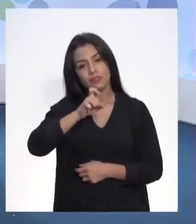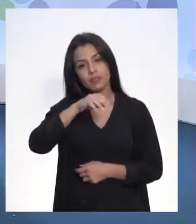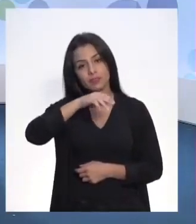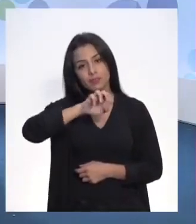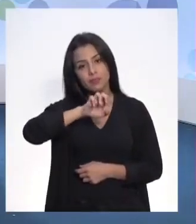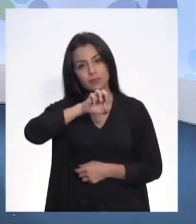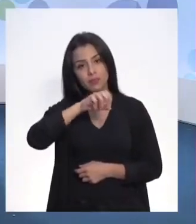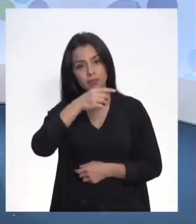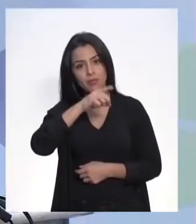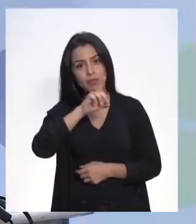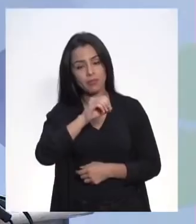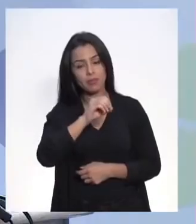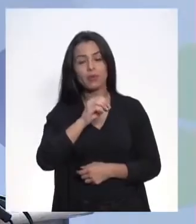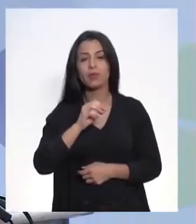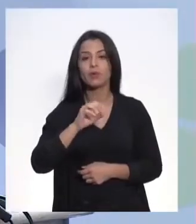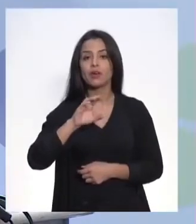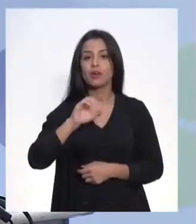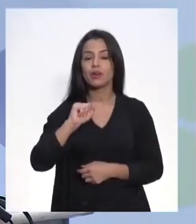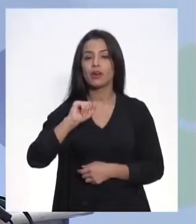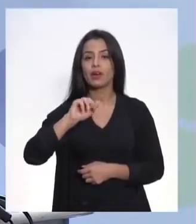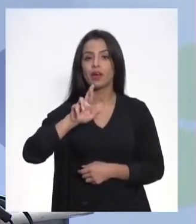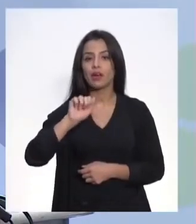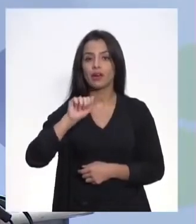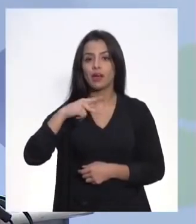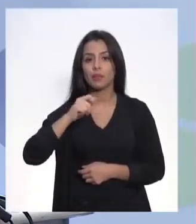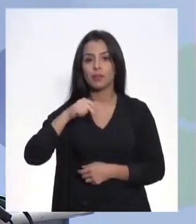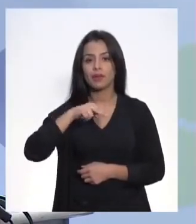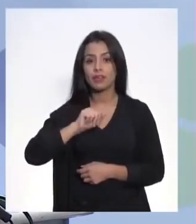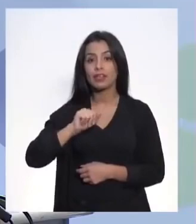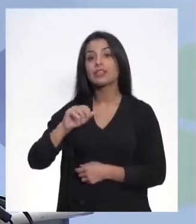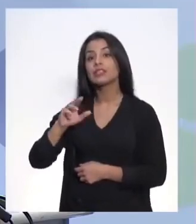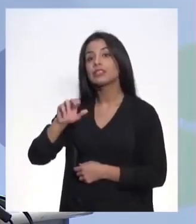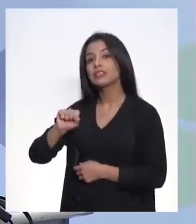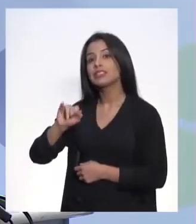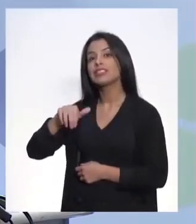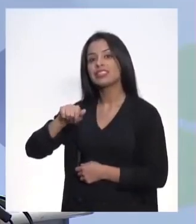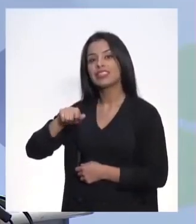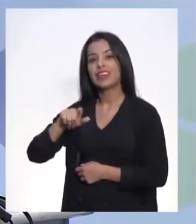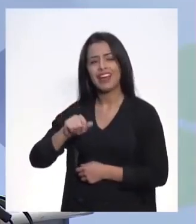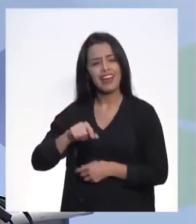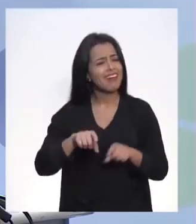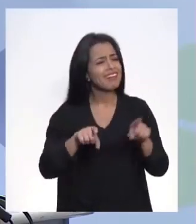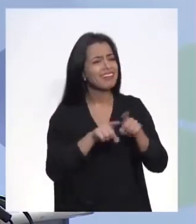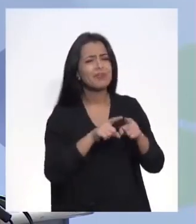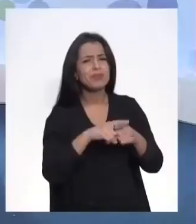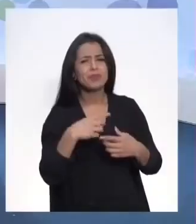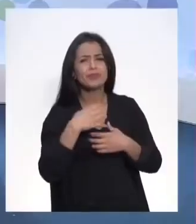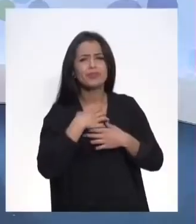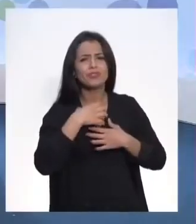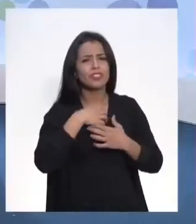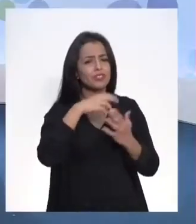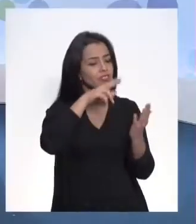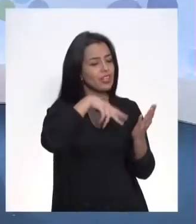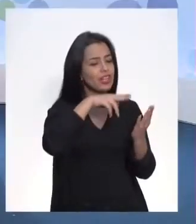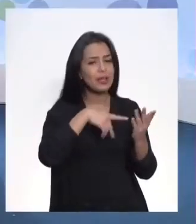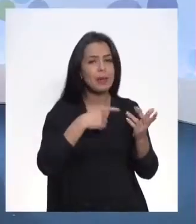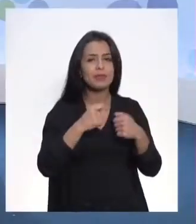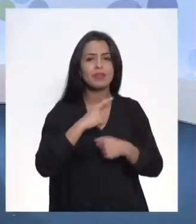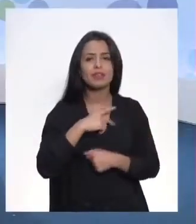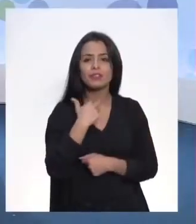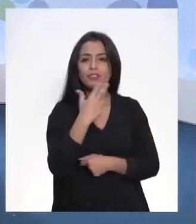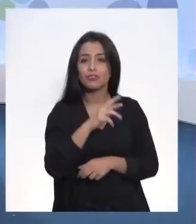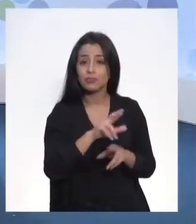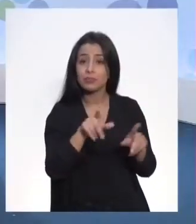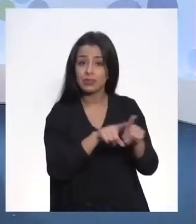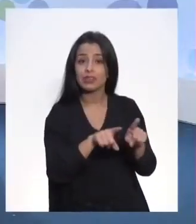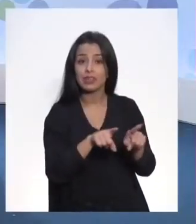piunca, carapanã, chupado, ferrado. Seringar, Até o jeito para ler esse poema tem que ter o tem que sotaque ter o também. sotaque. A